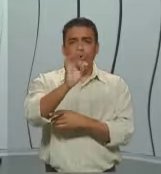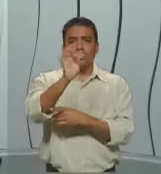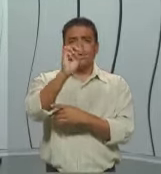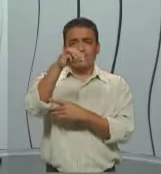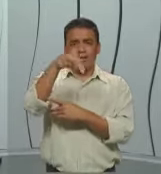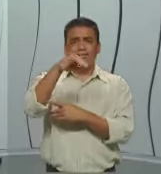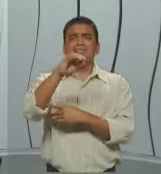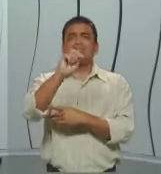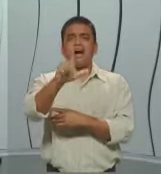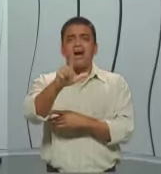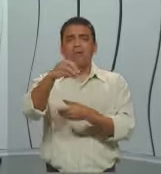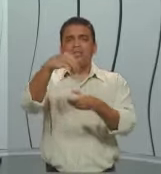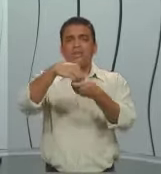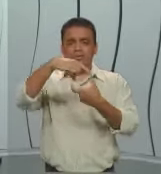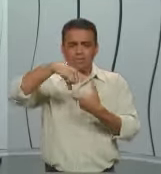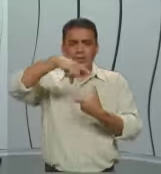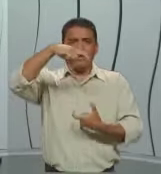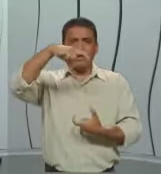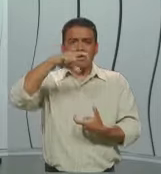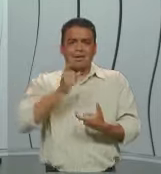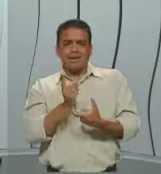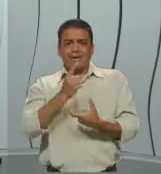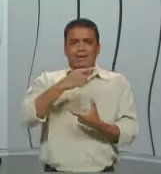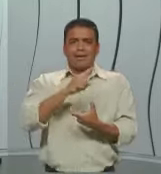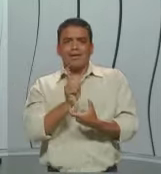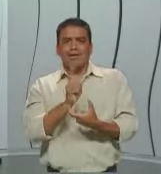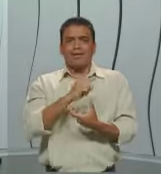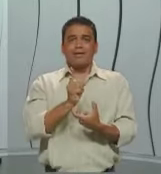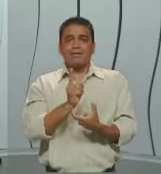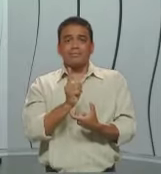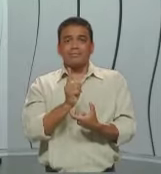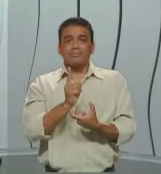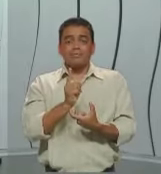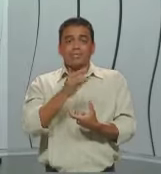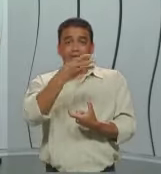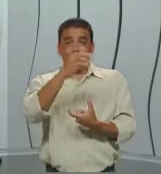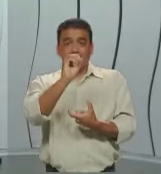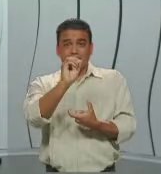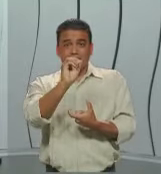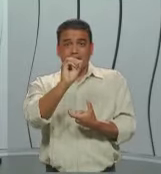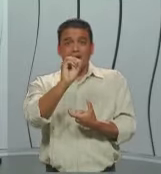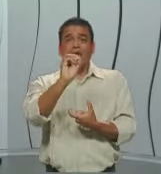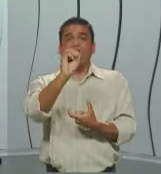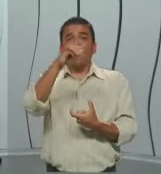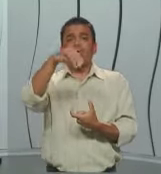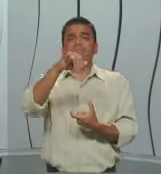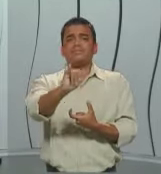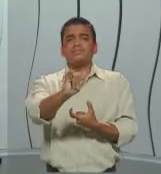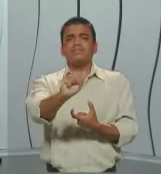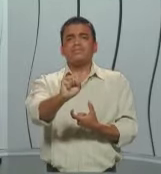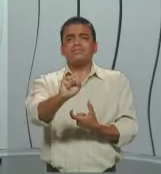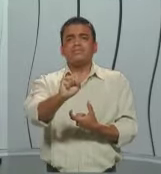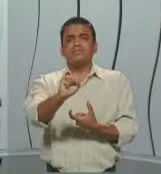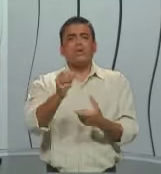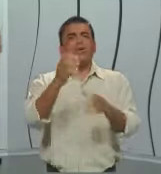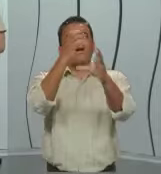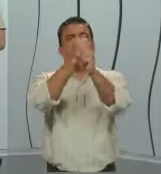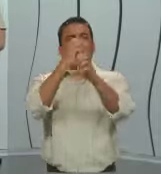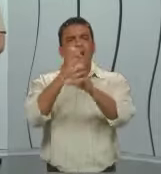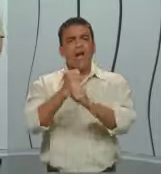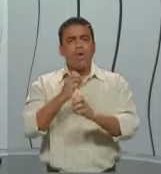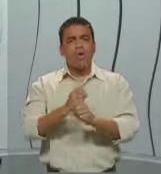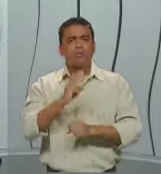voltímetro. No caso, eu vou pegar a tensão sobre o resistor de 30 ohms. Então, olha só, eu coloquei todos os cálculos aqui